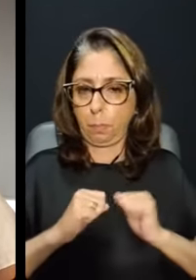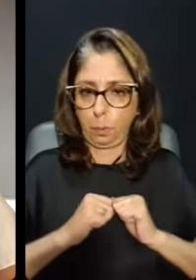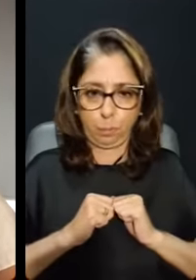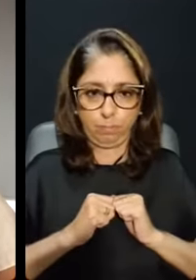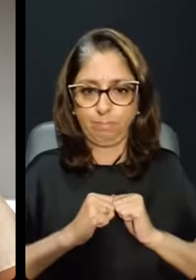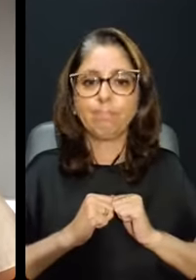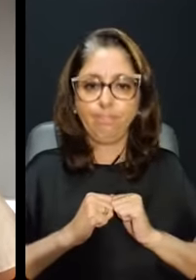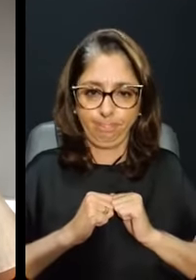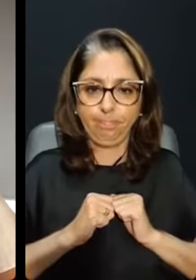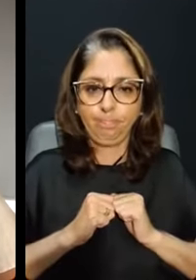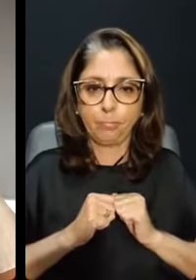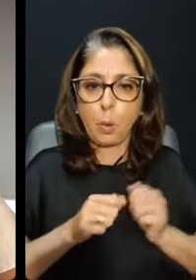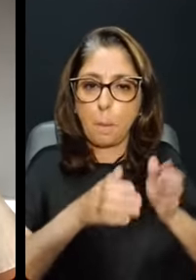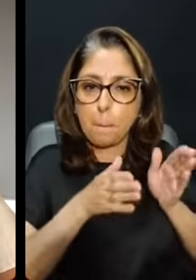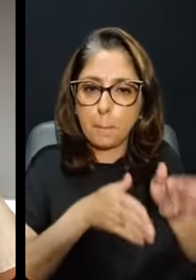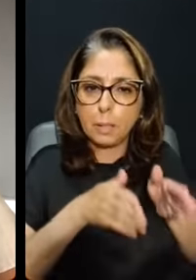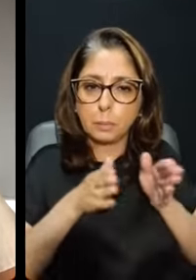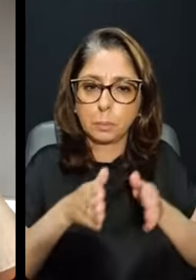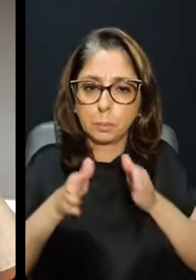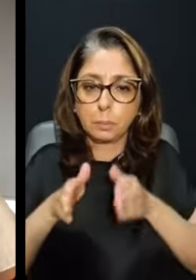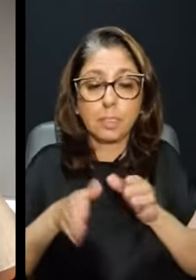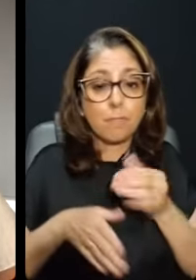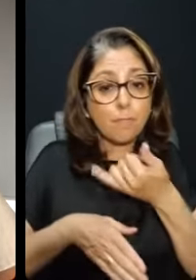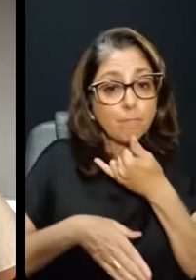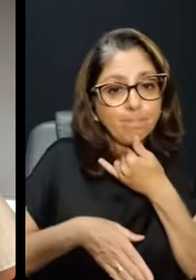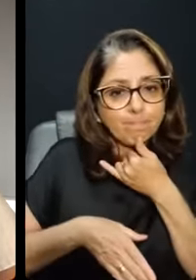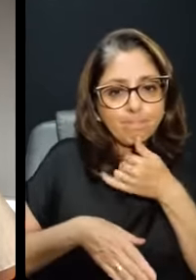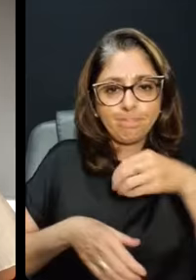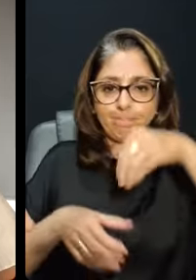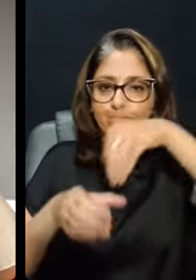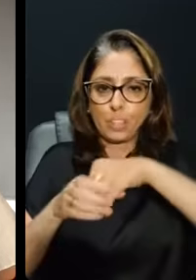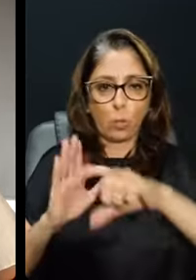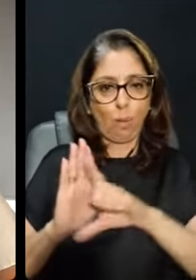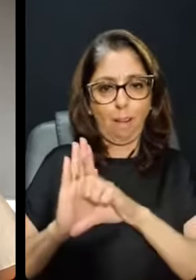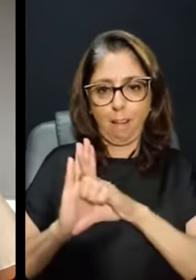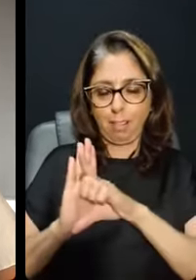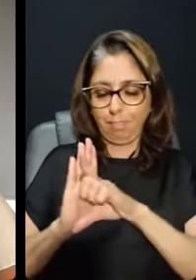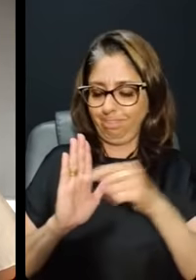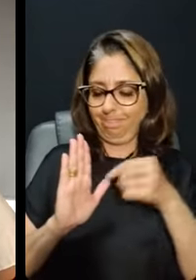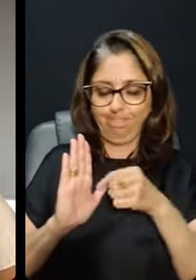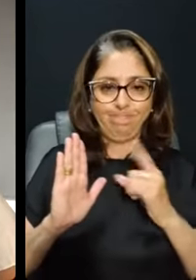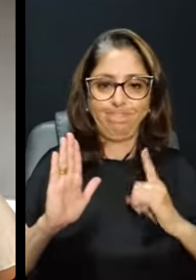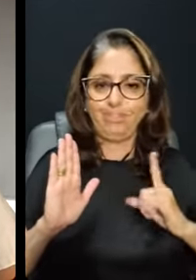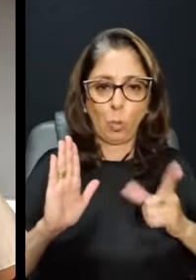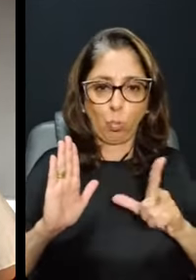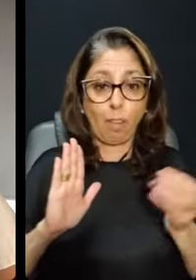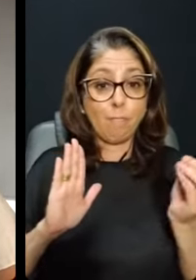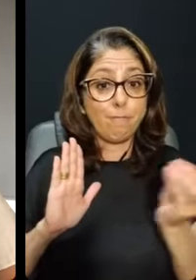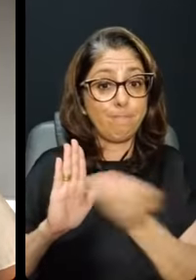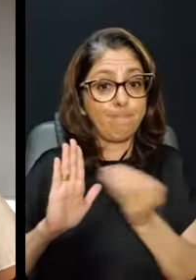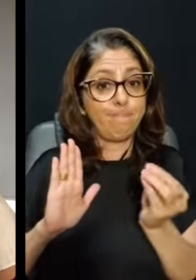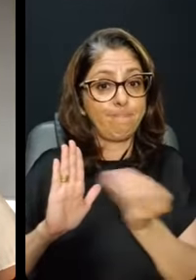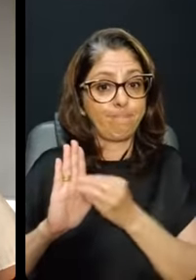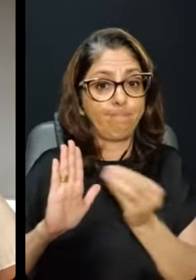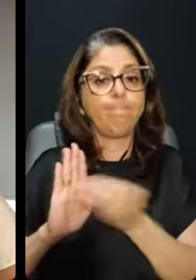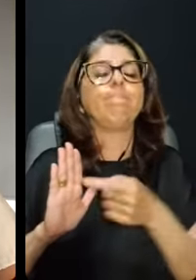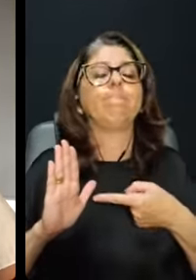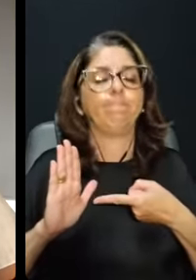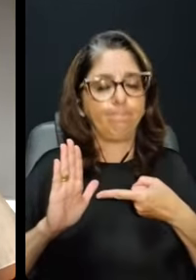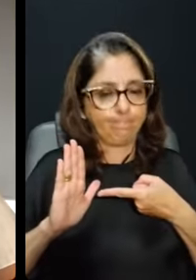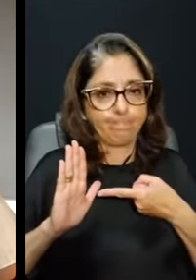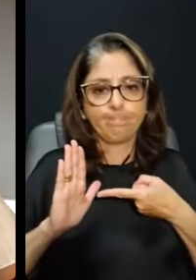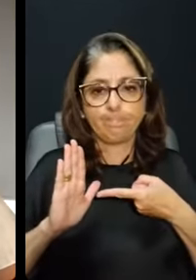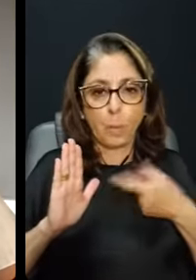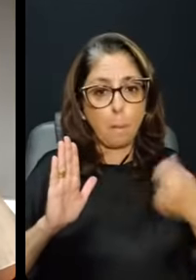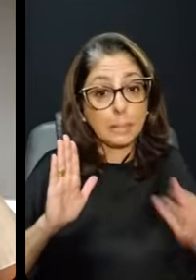normas não falam sobre isso, sobre essa experiência por completo. E isso é muito integrador, digamos, porque